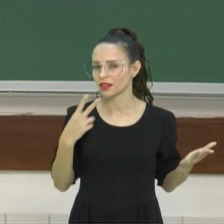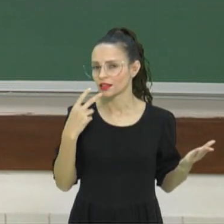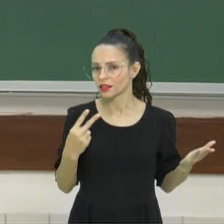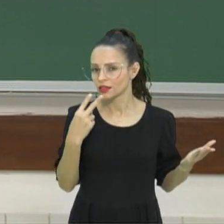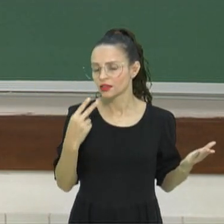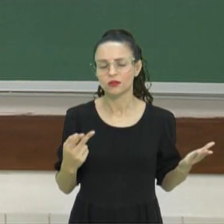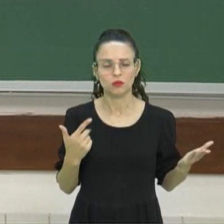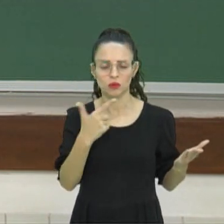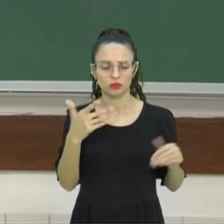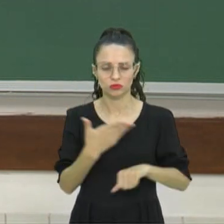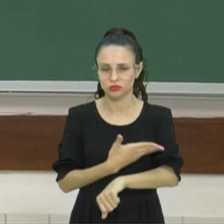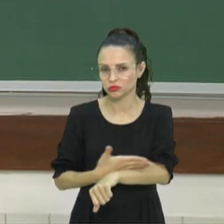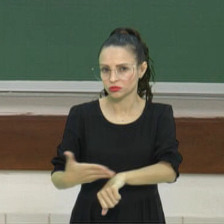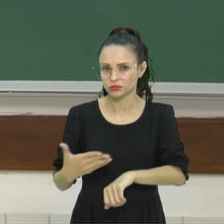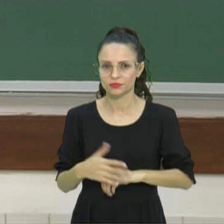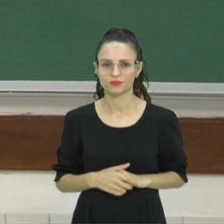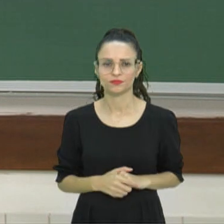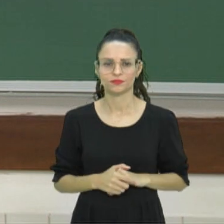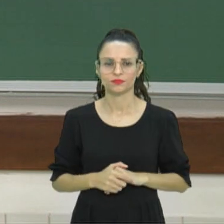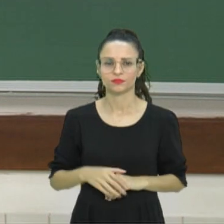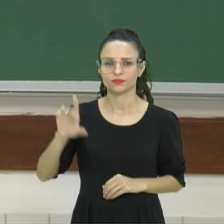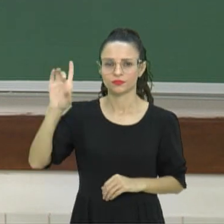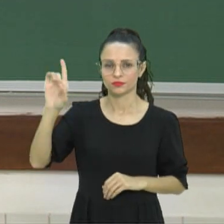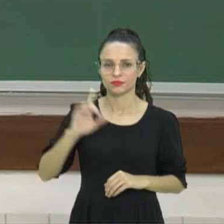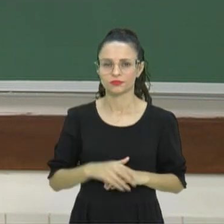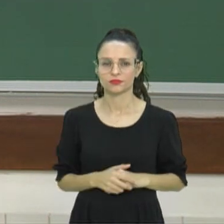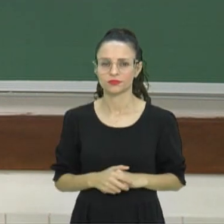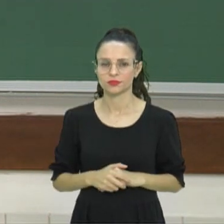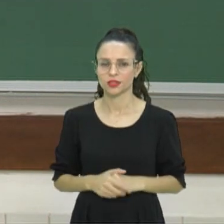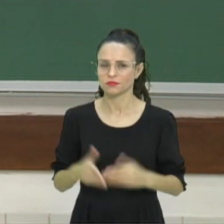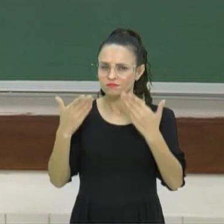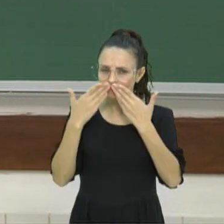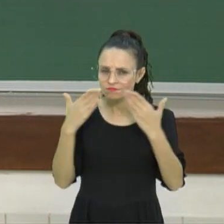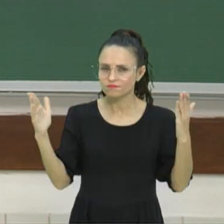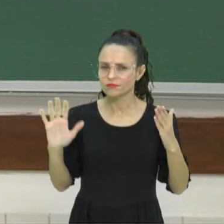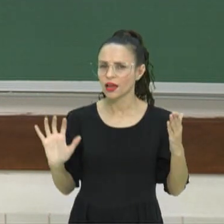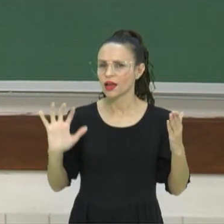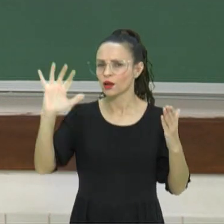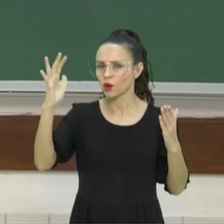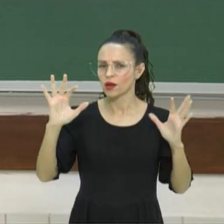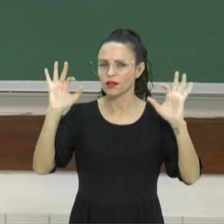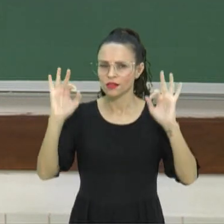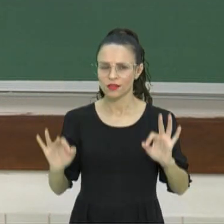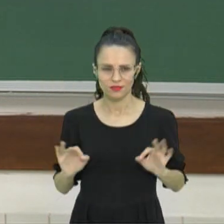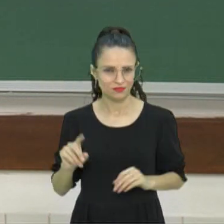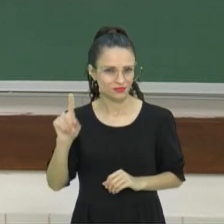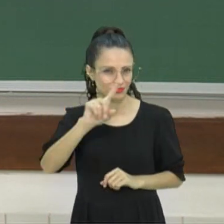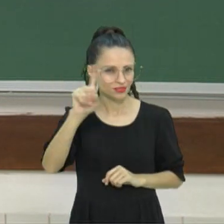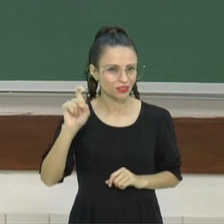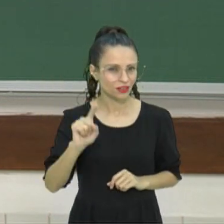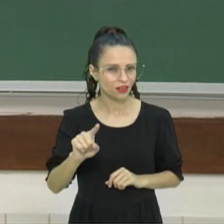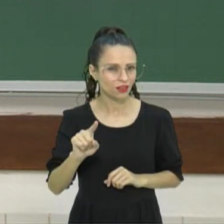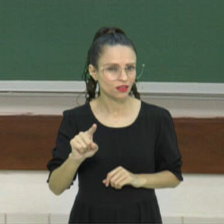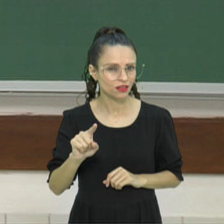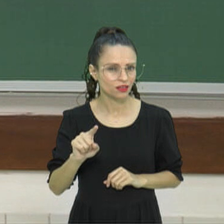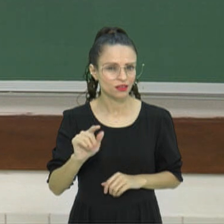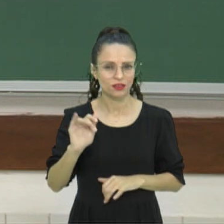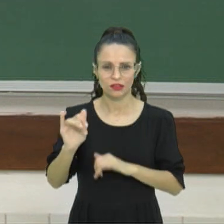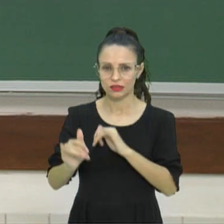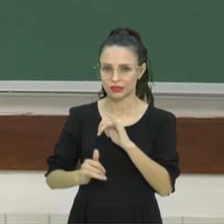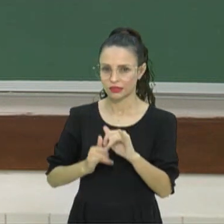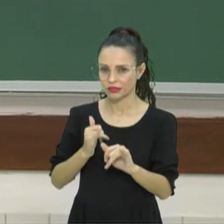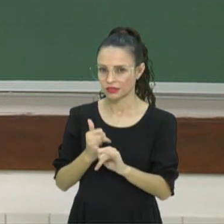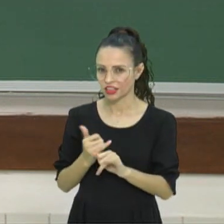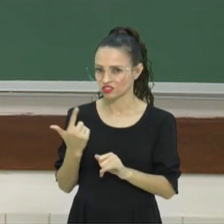Idiomas ou outros costumes? Letra D, transparência dos fatos transmitidos. Será? Na internet